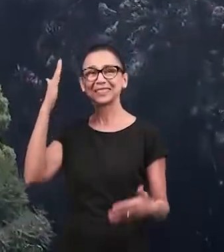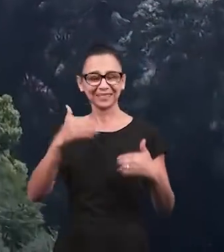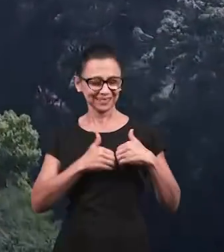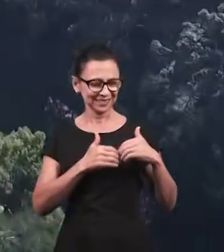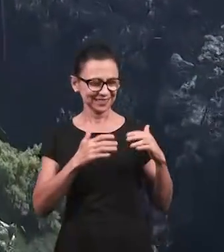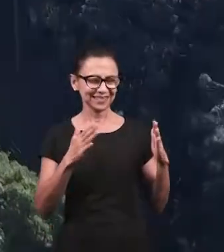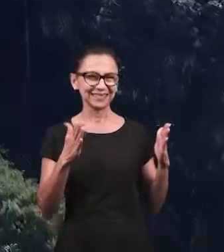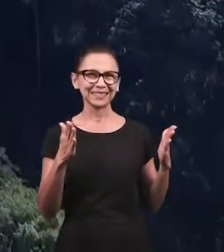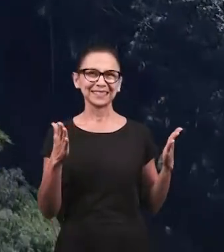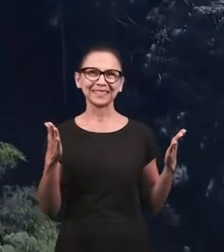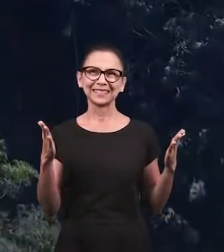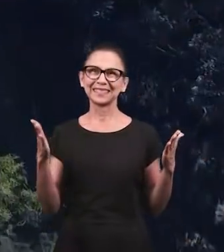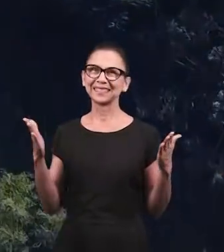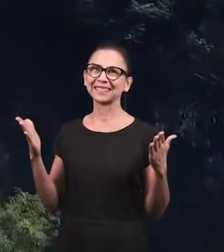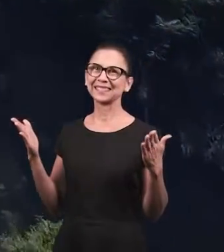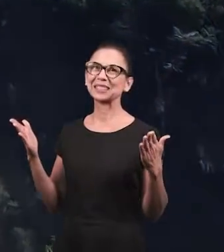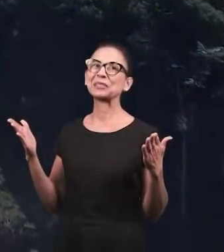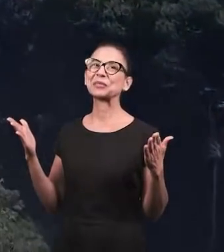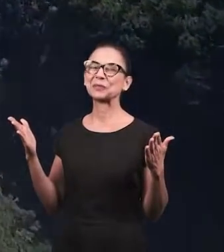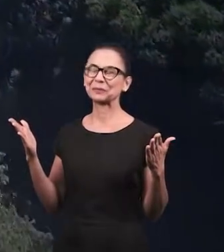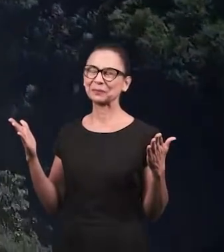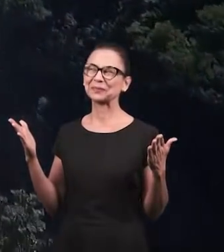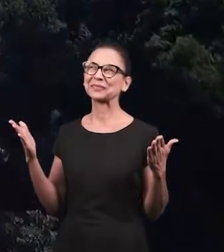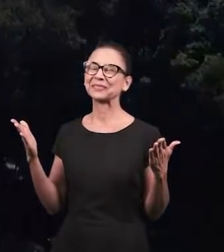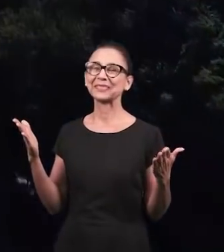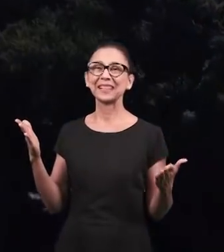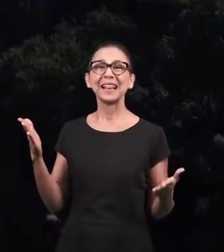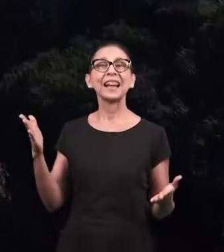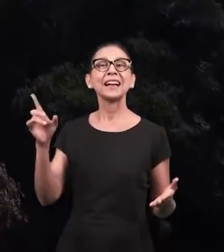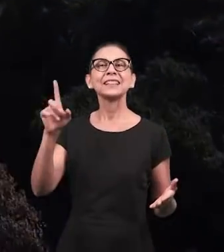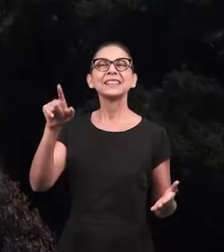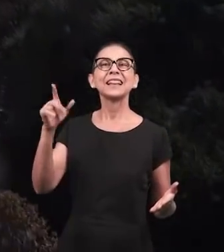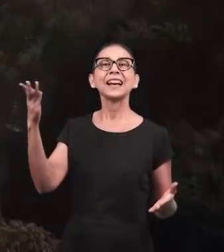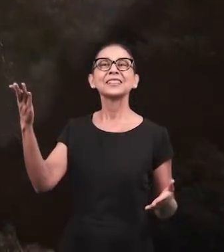abrir o meu coração.